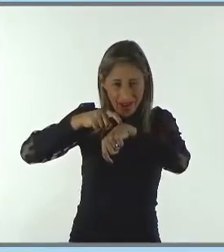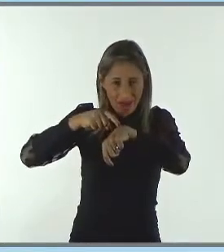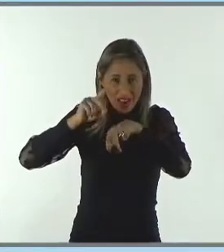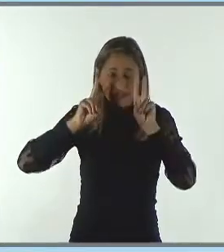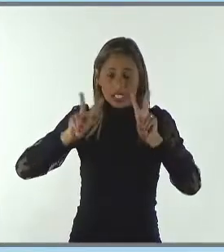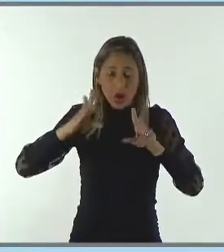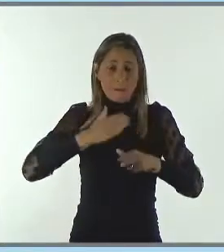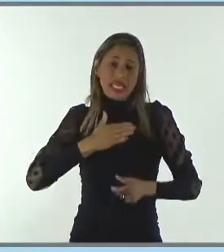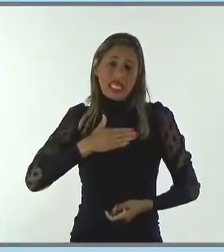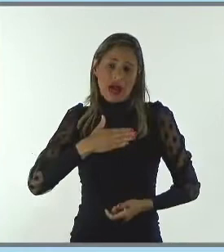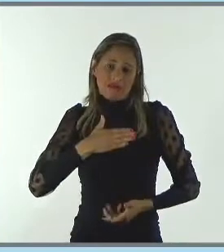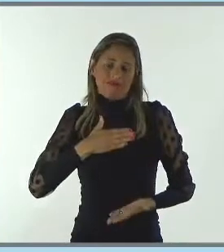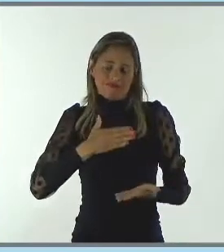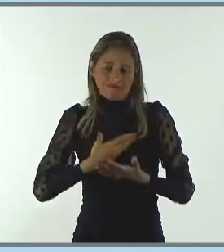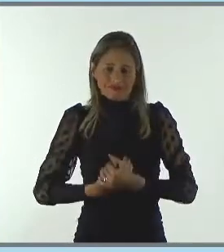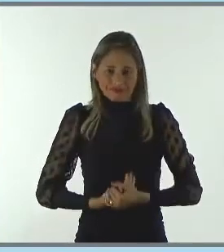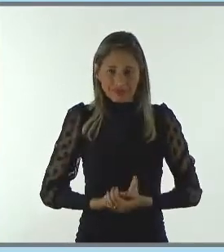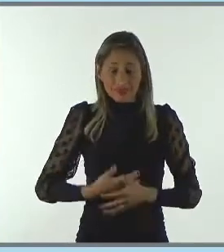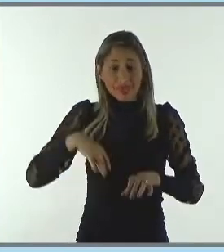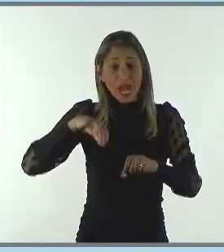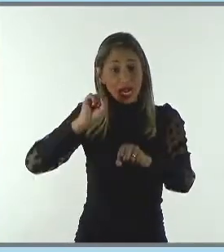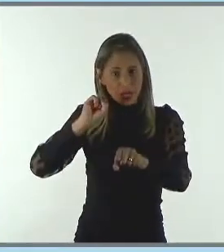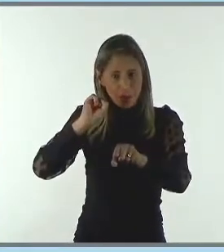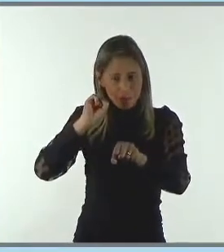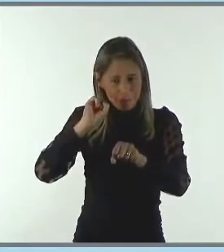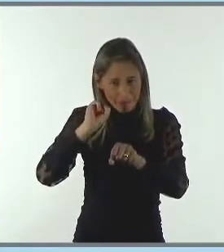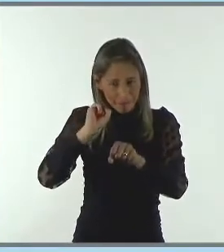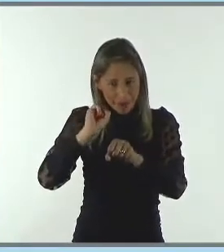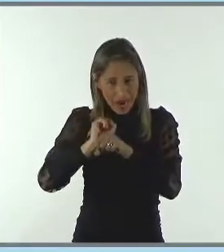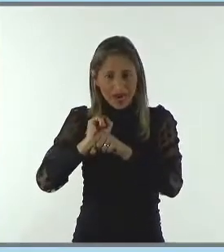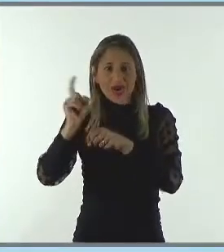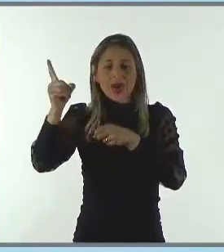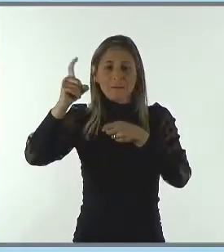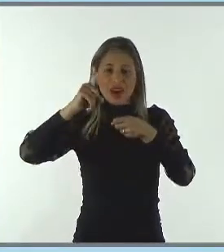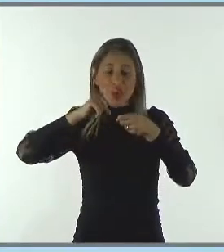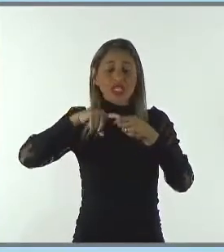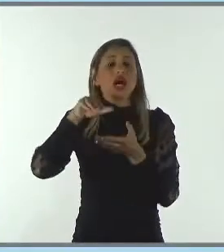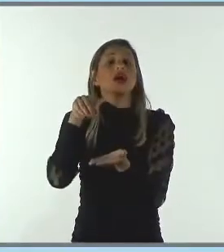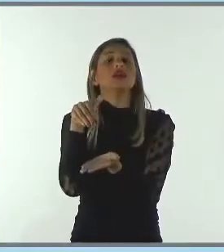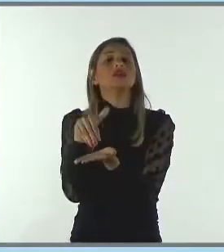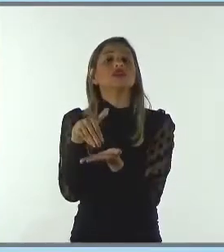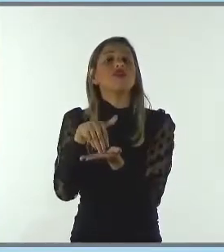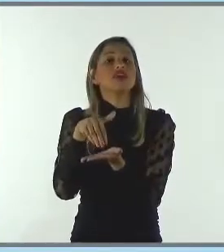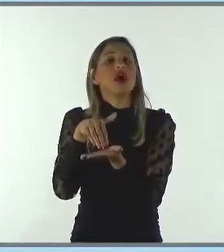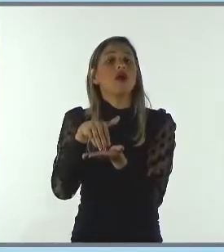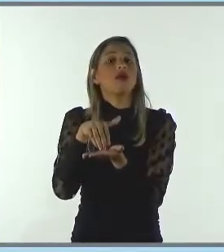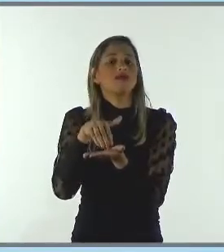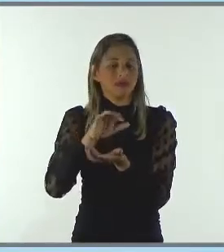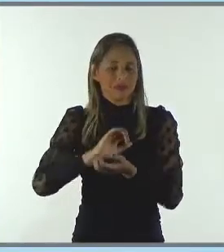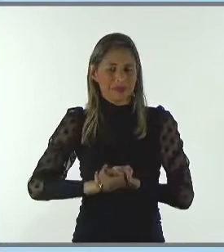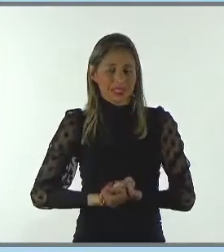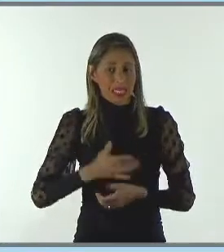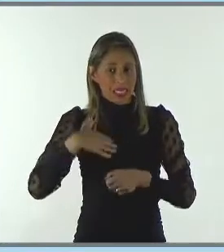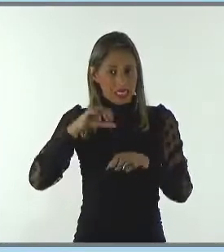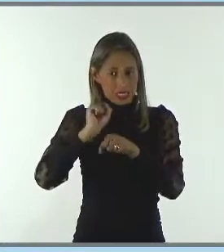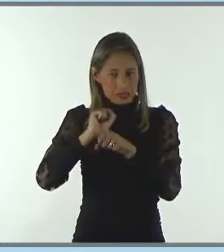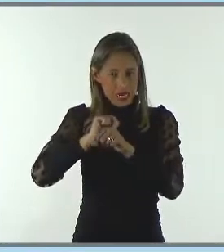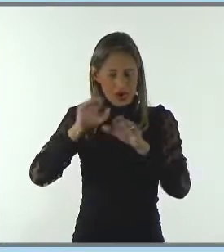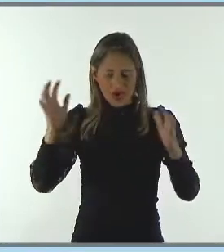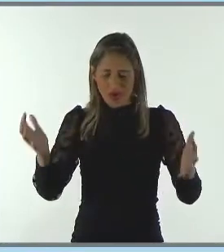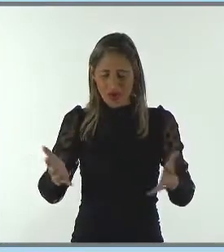pessoal, eu paro por aqui e deixo para voltar a ele do final desse comentário, né, esperando fazer uma